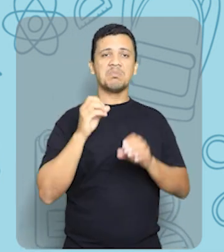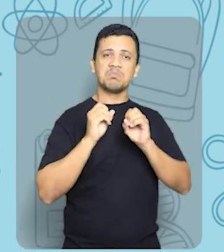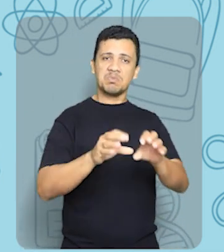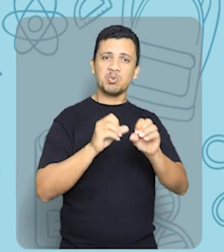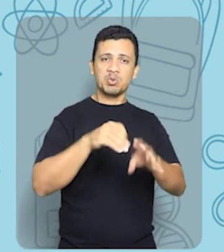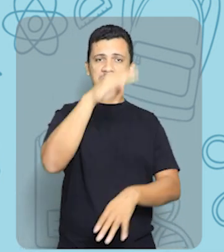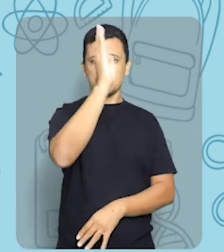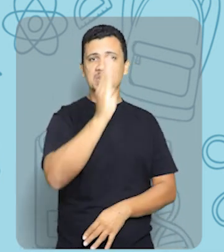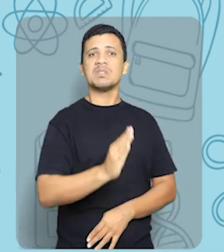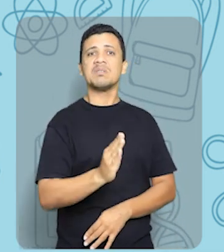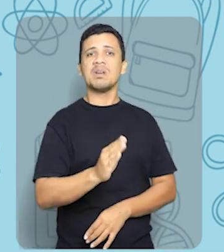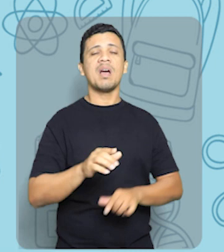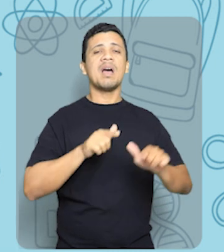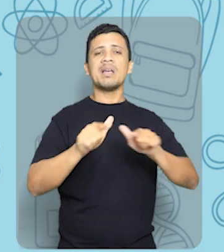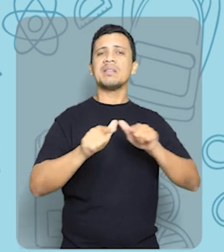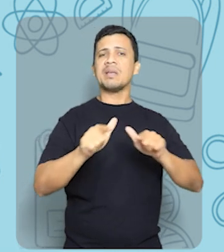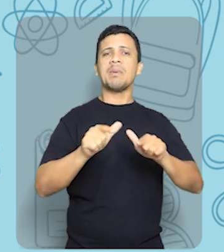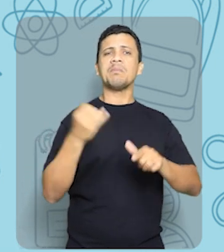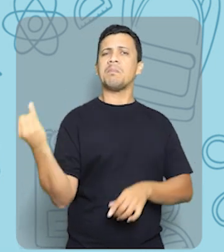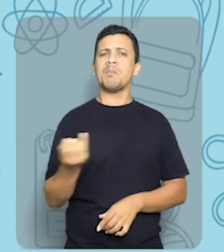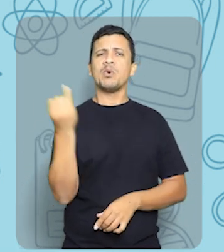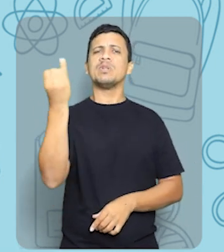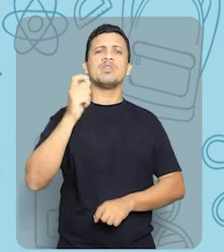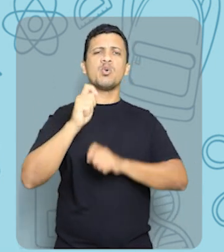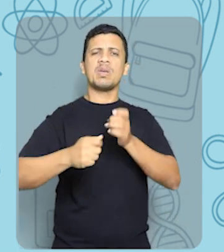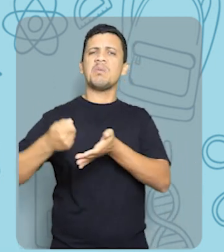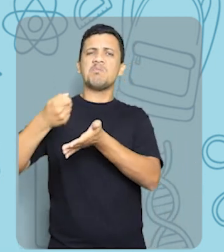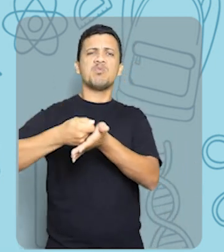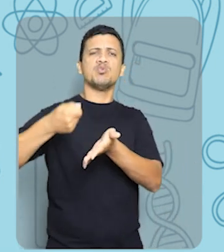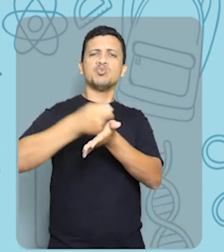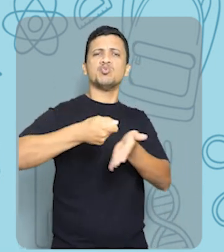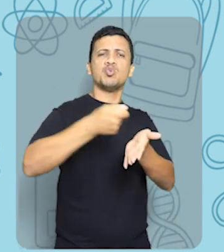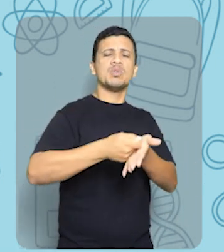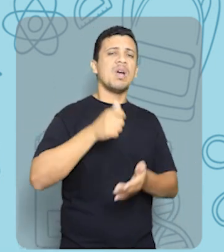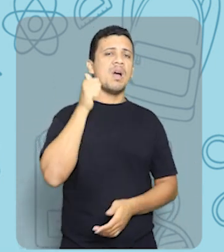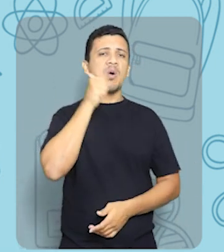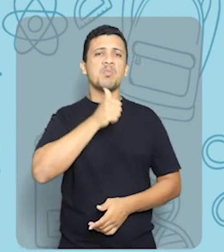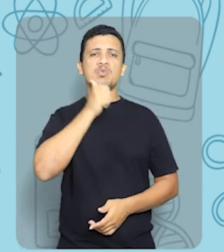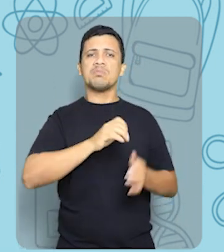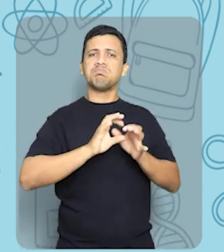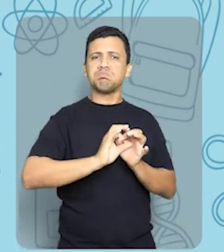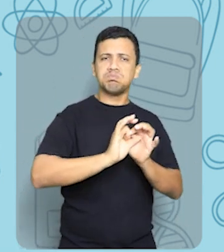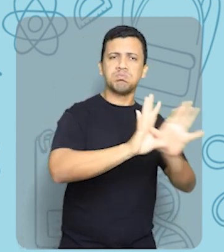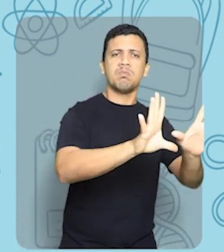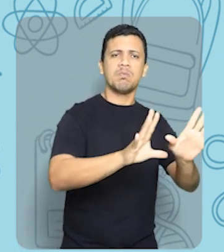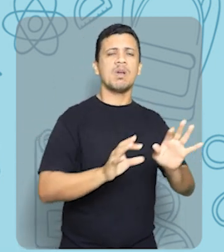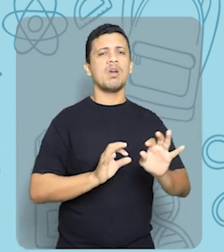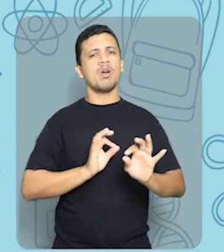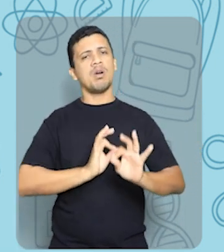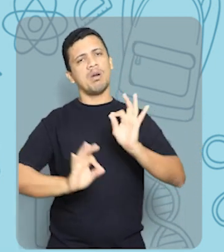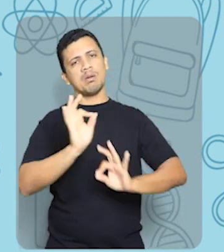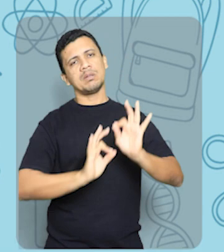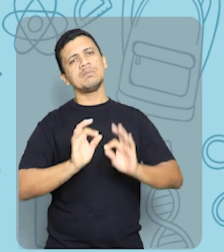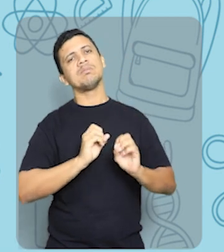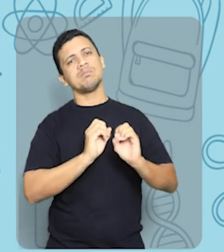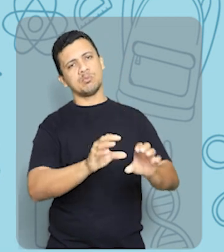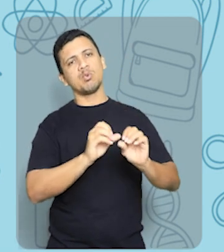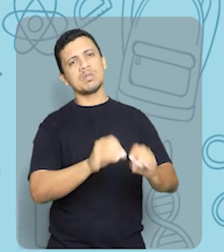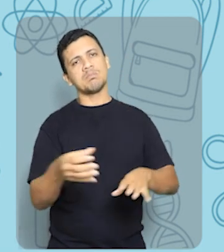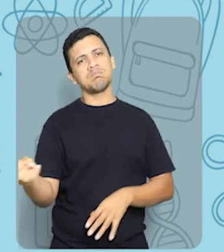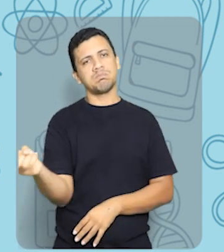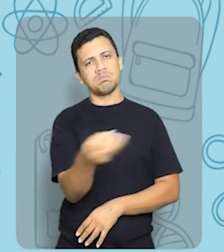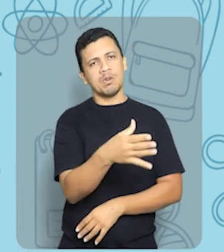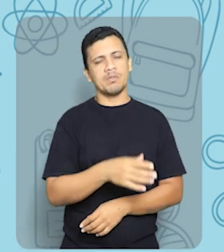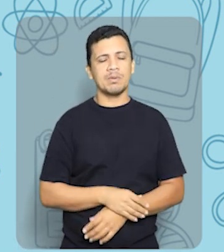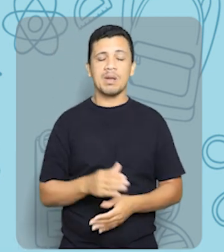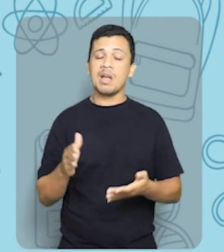mais expressivos envolvem a luta pela emancipação das mulheres através da reformulação da educação.